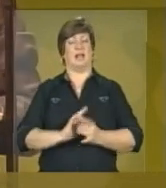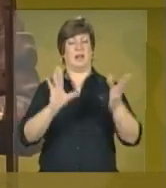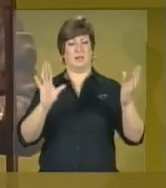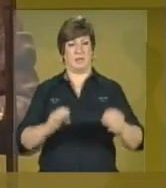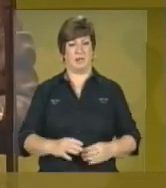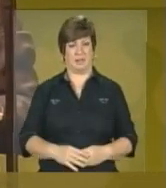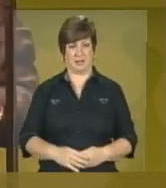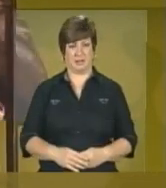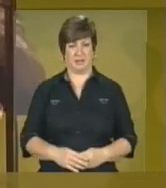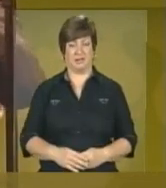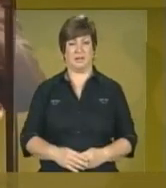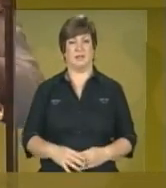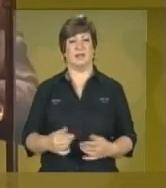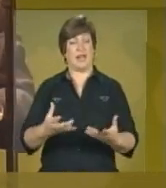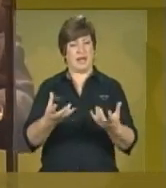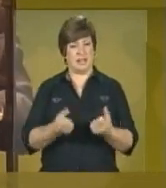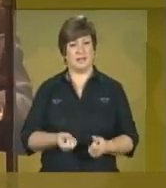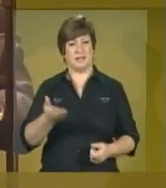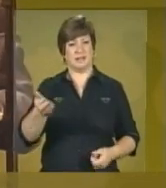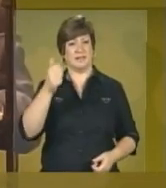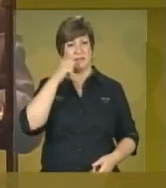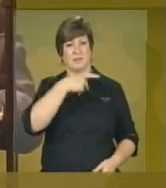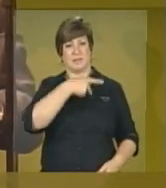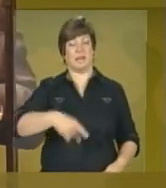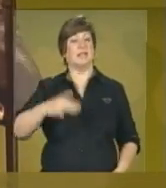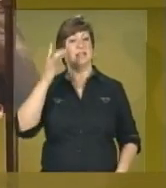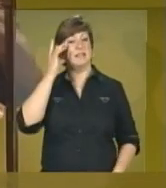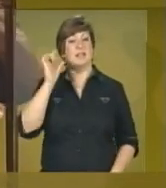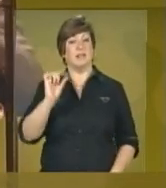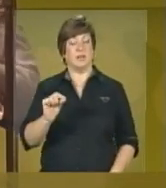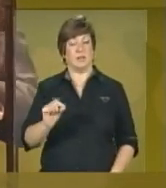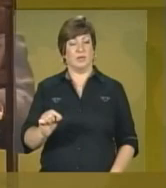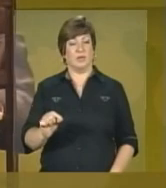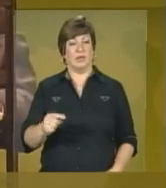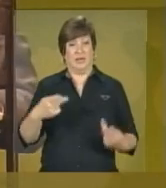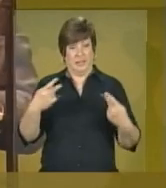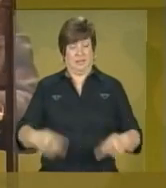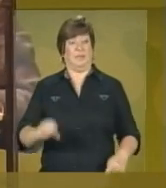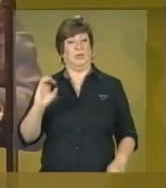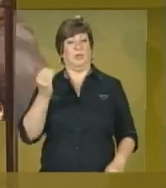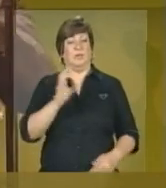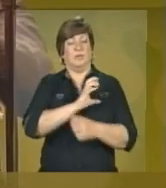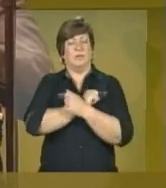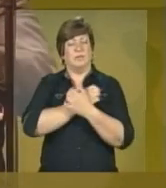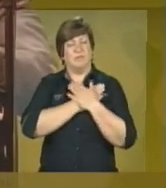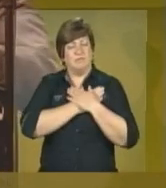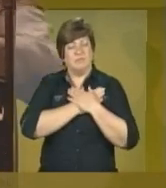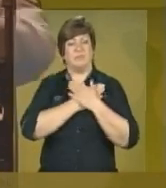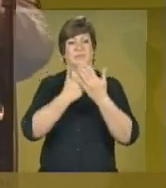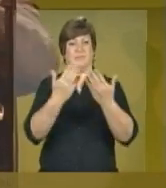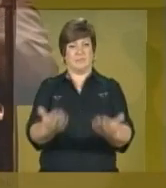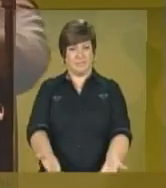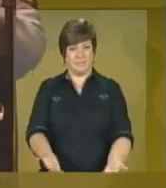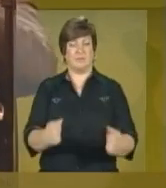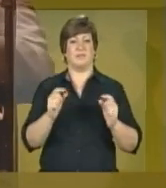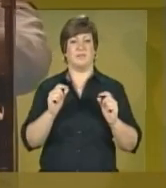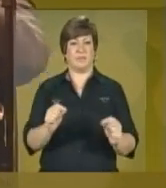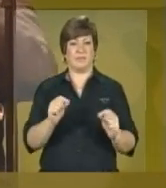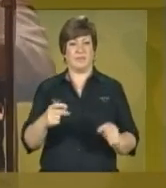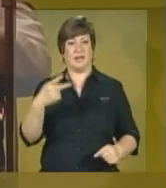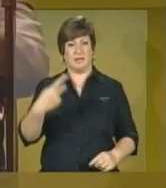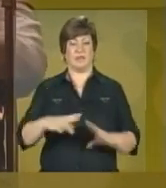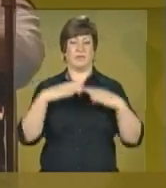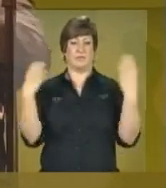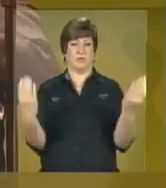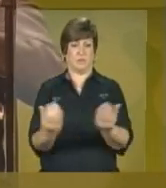liberdade. Receba, a presidenta Dilma, o calor do Rio Grande e o calor do Fórum